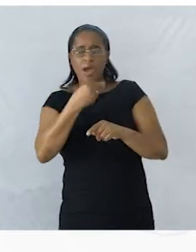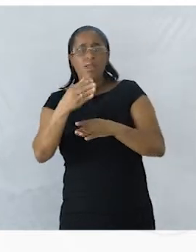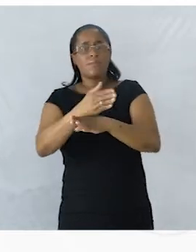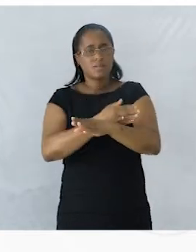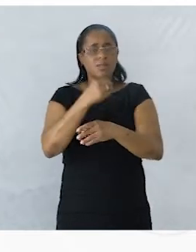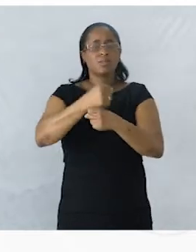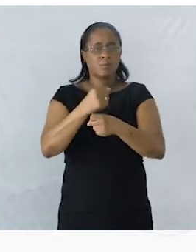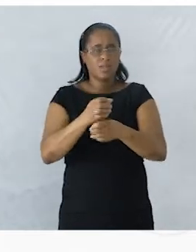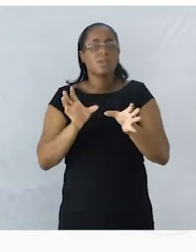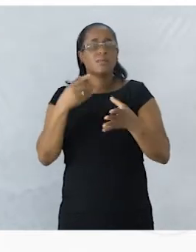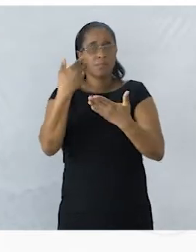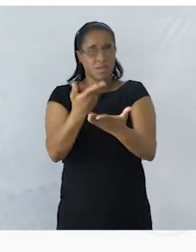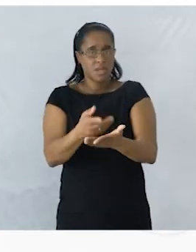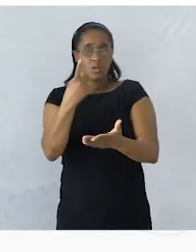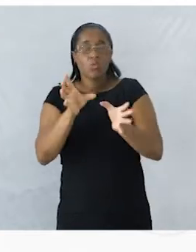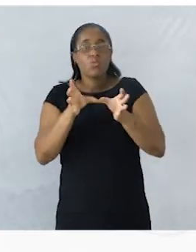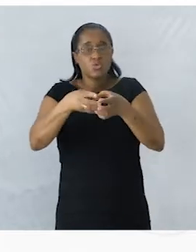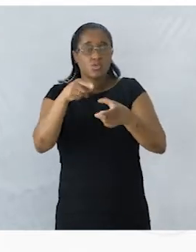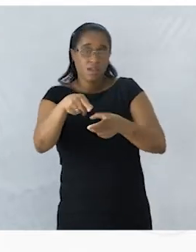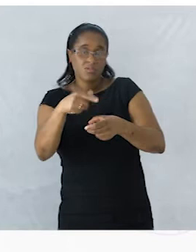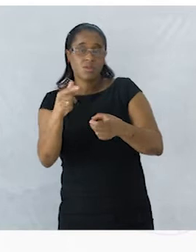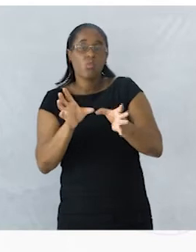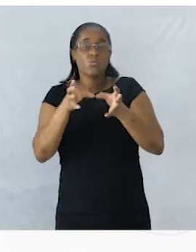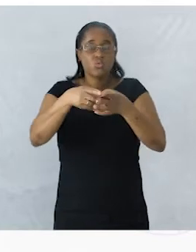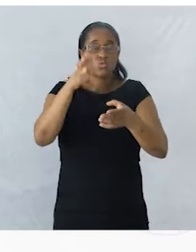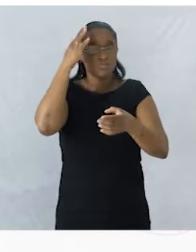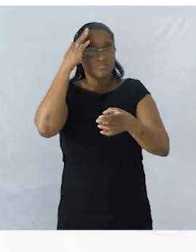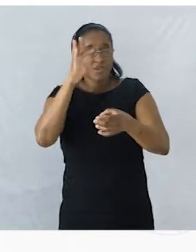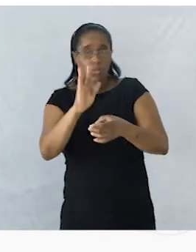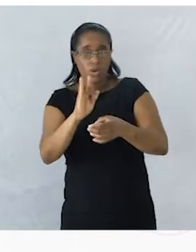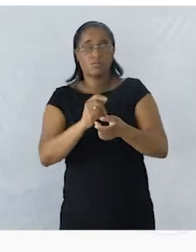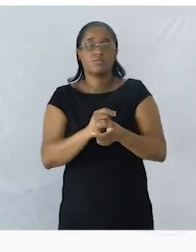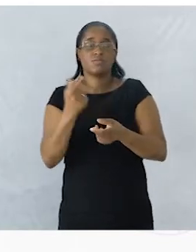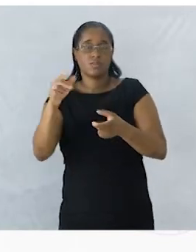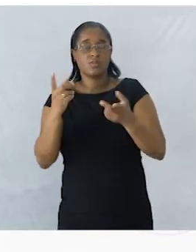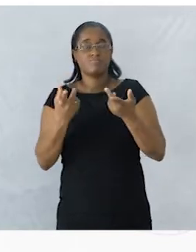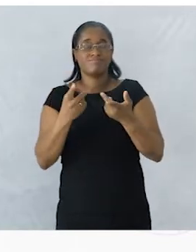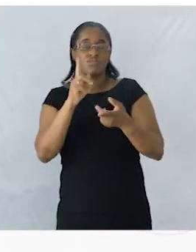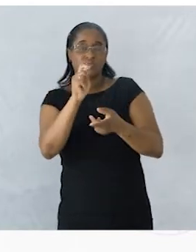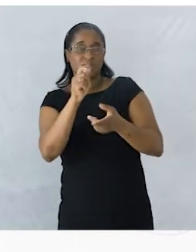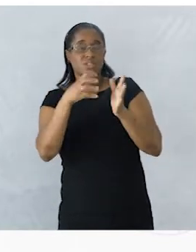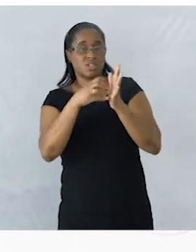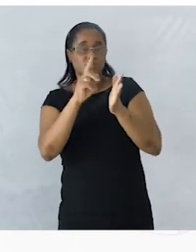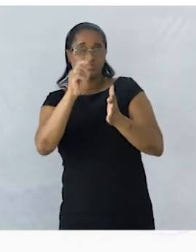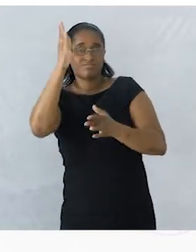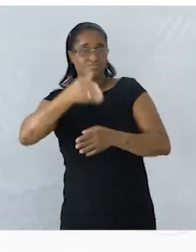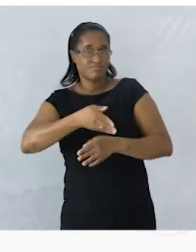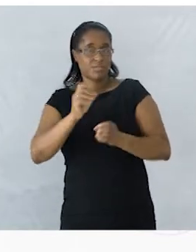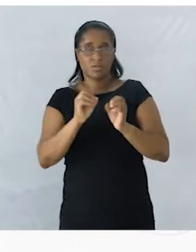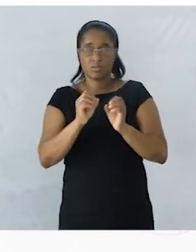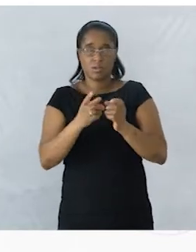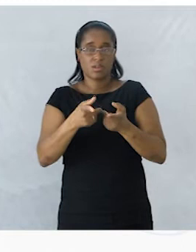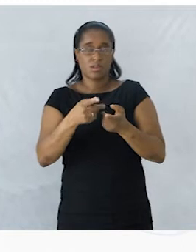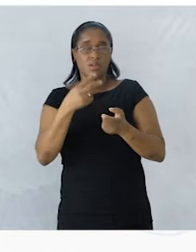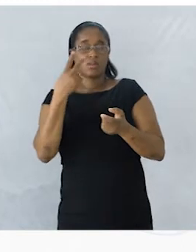representam um conjunto. Então aqui nós temos um conjunto com o elemento 4, temos o símbolo não pertence, 2 ao conjunto que tem